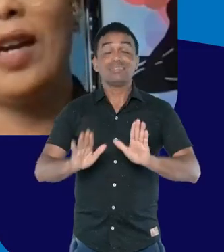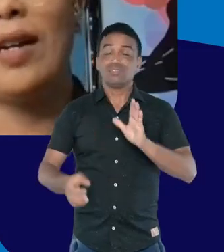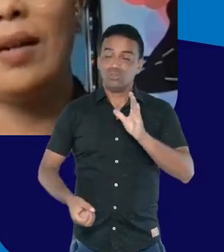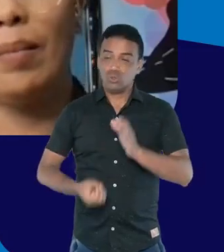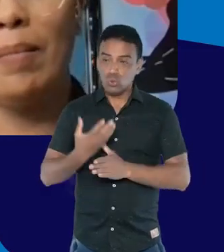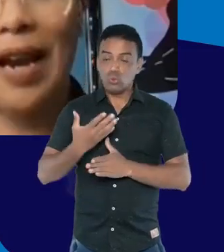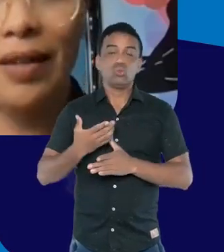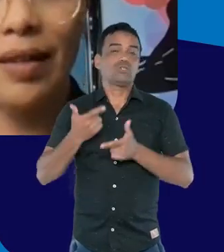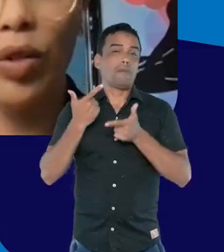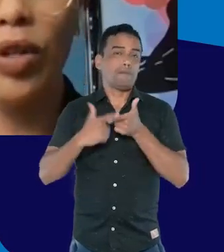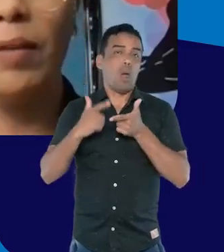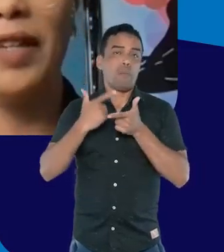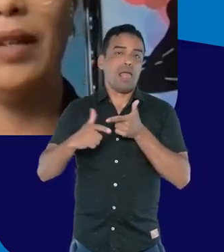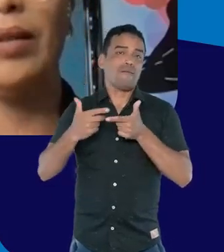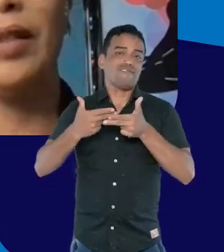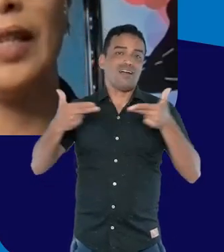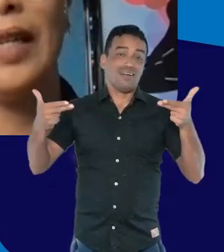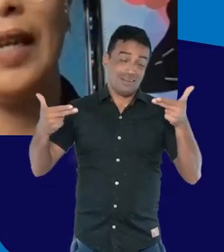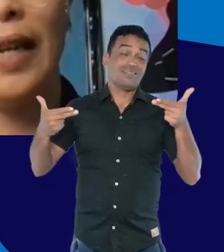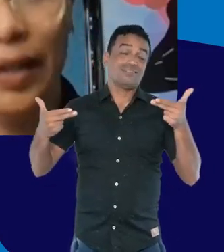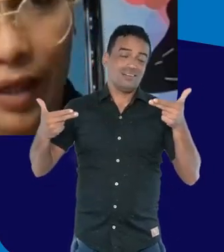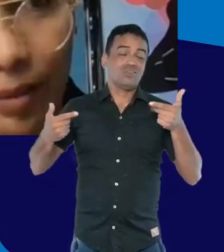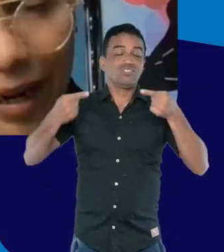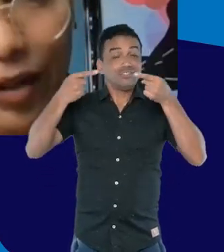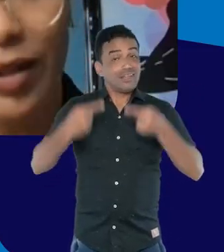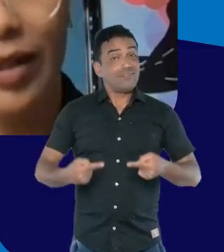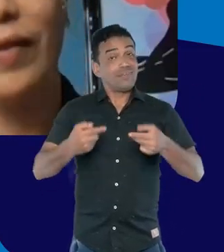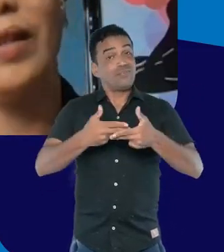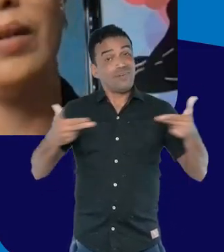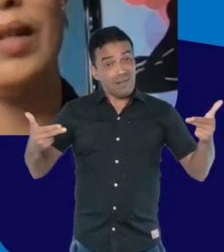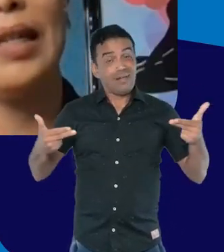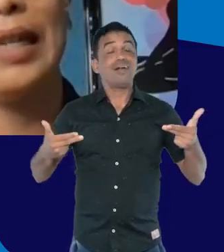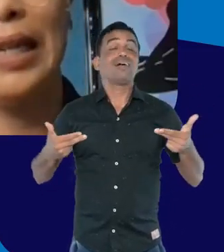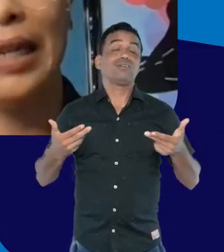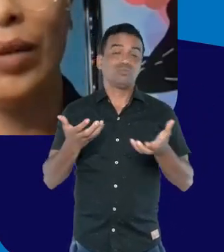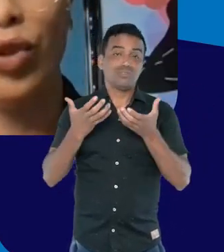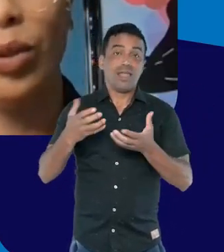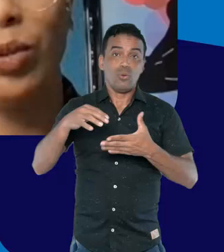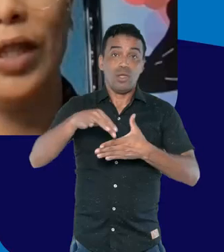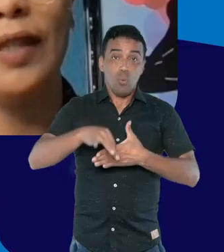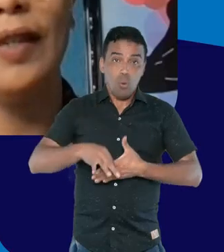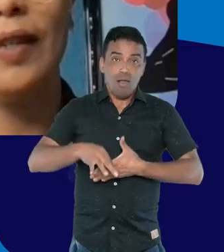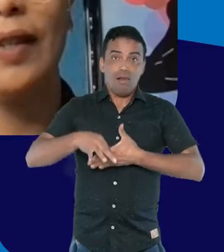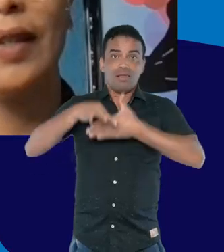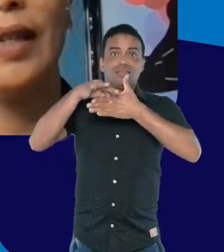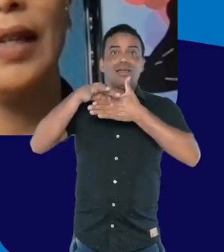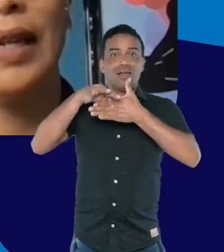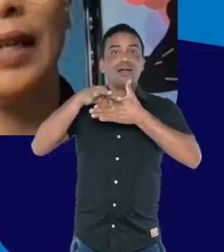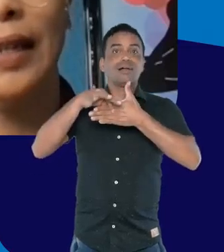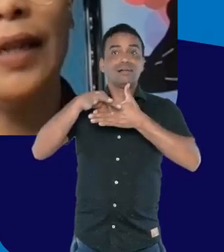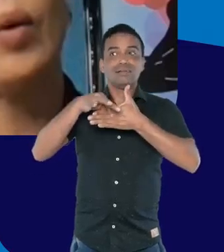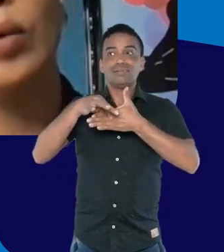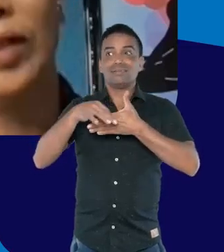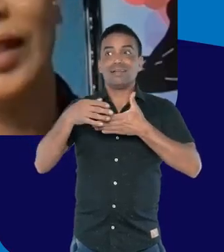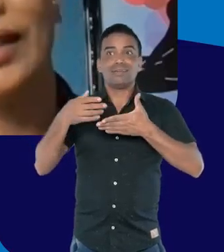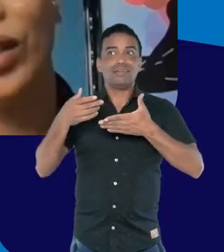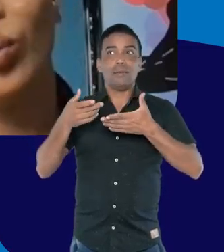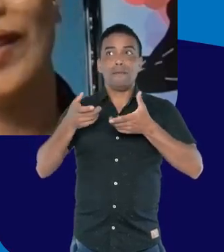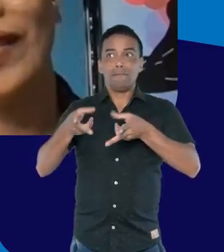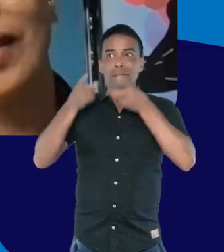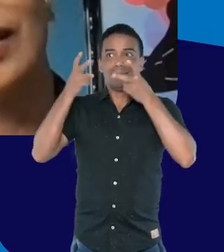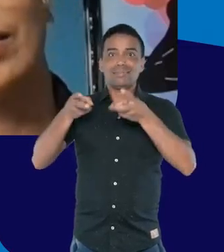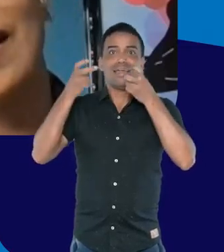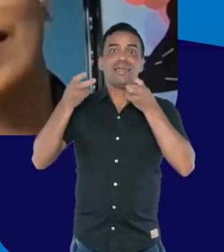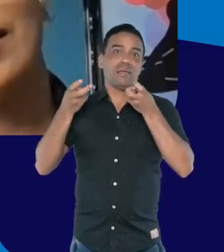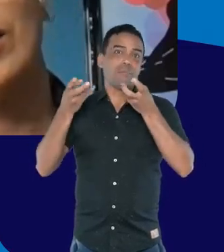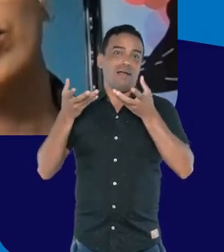ela gera mais tensionamentos, ela gera mais desafios, ela requer um tipo de liderança que dê conta, né, que seja